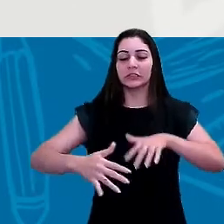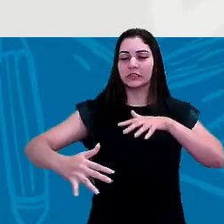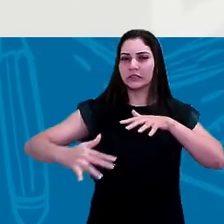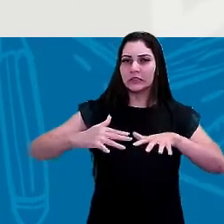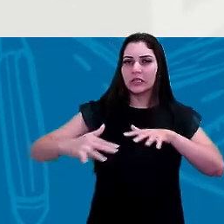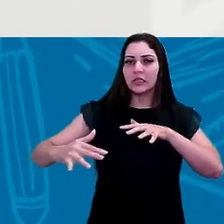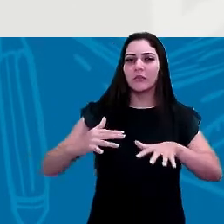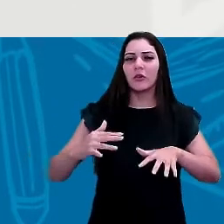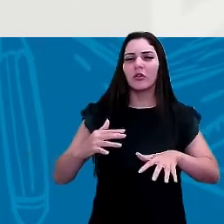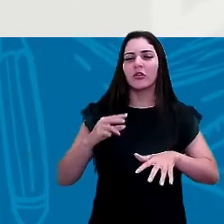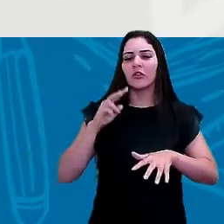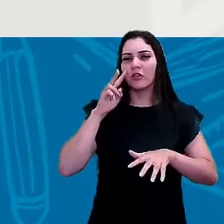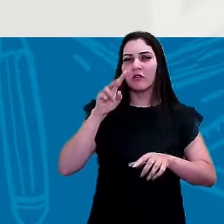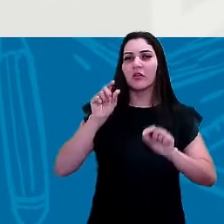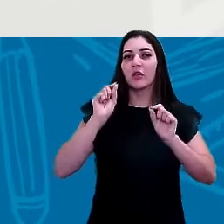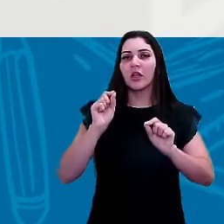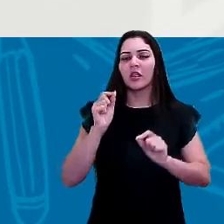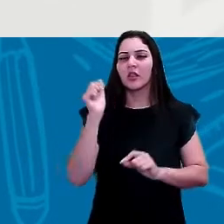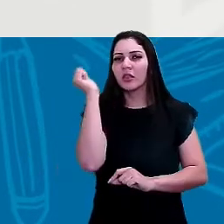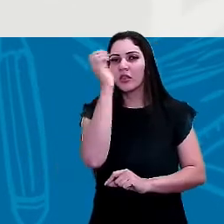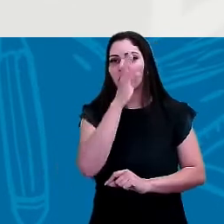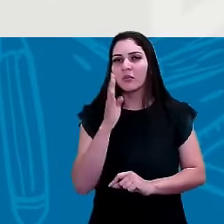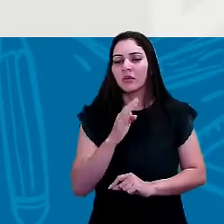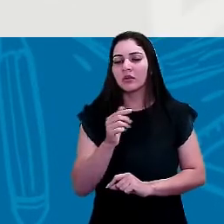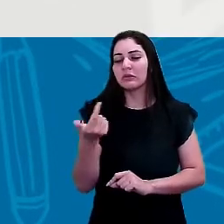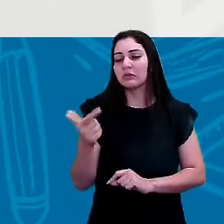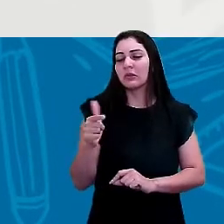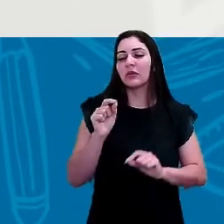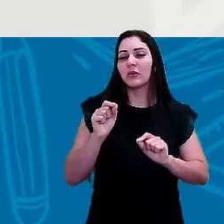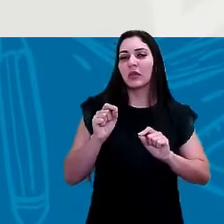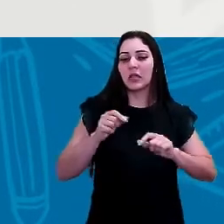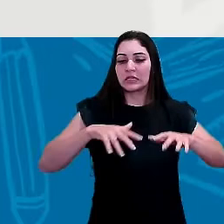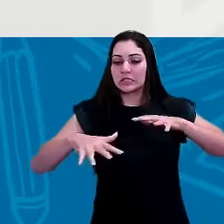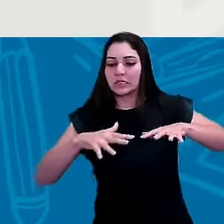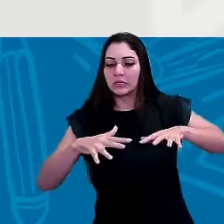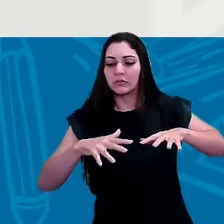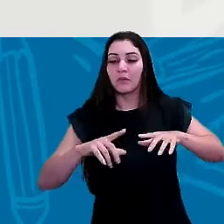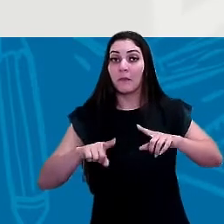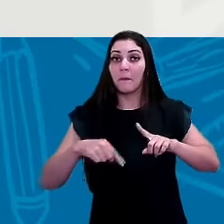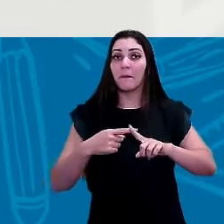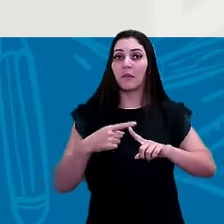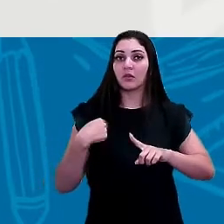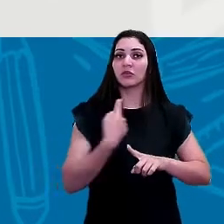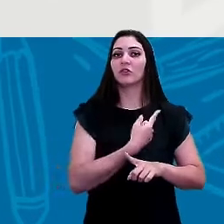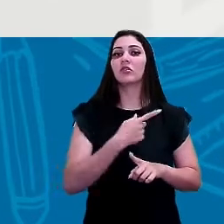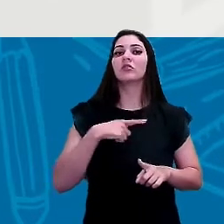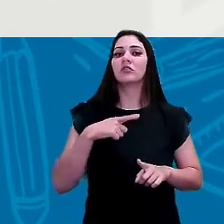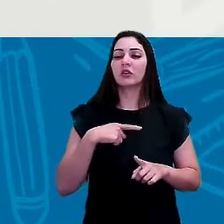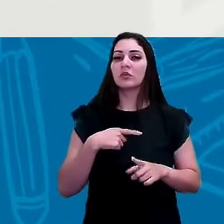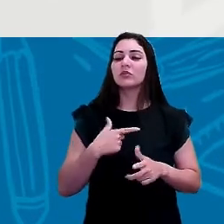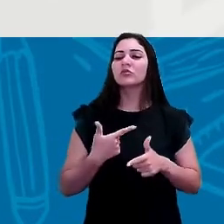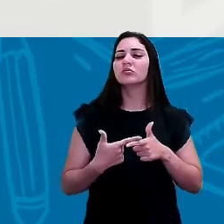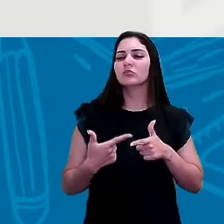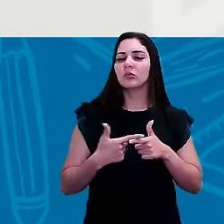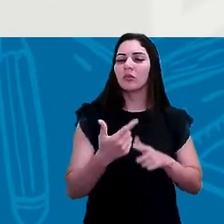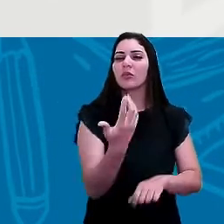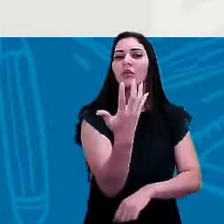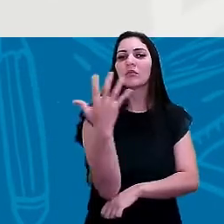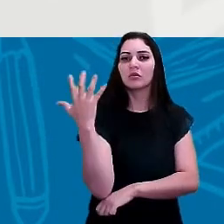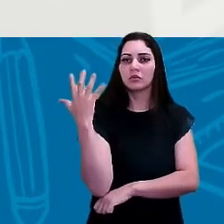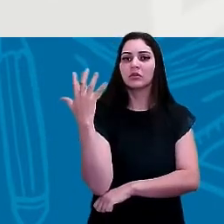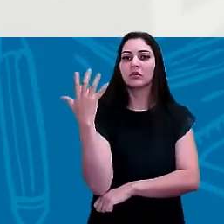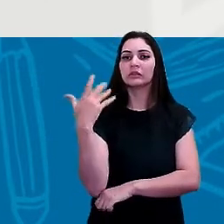terremotos, e a gente diz que no Brasil a gente não tem, né, terremotos, não tem essa coisa, mas nós temos nossos desastres ambientais que estão